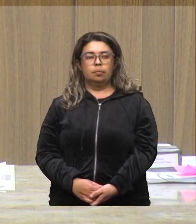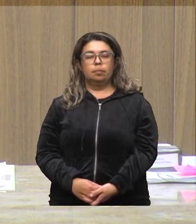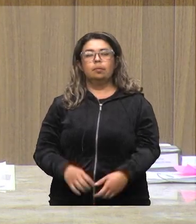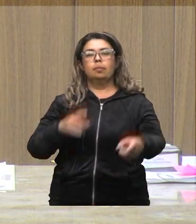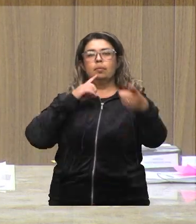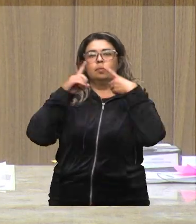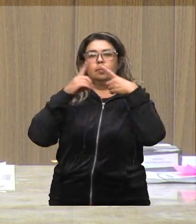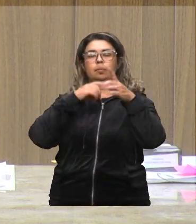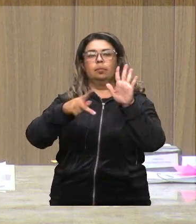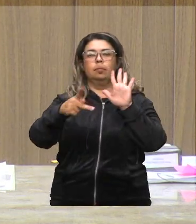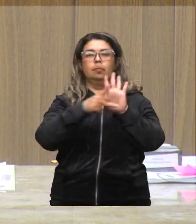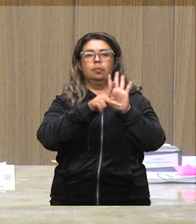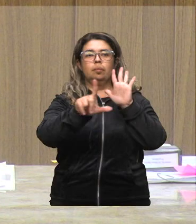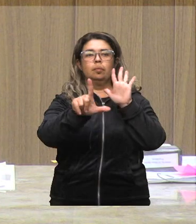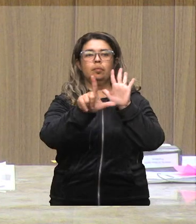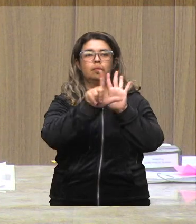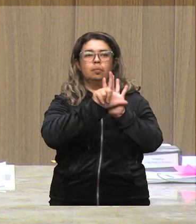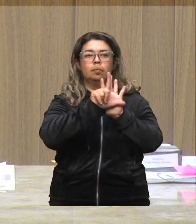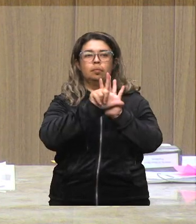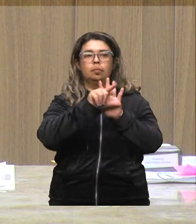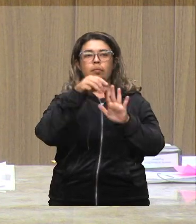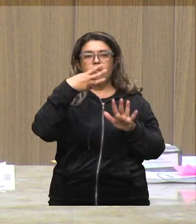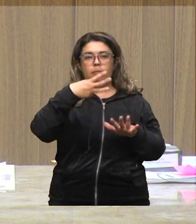Em discussão, o projeto de lei número